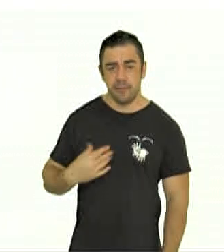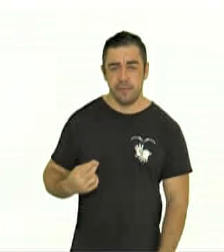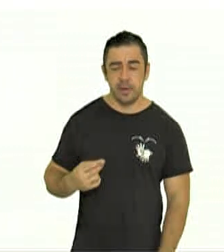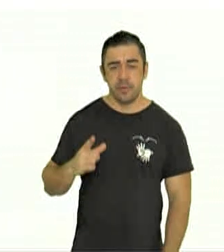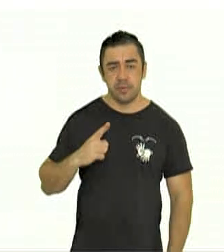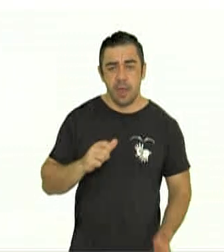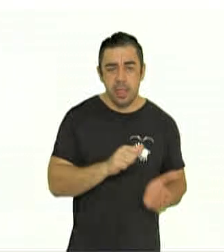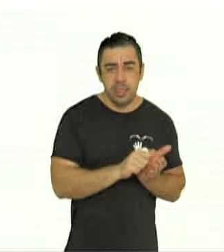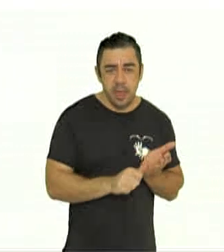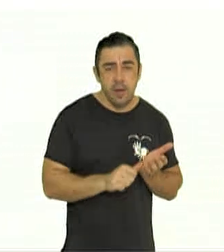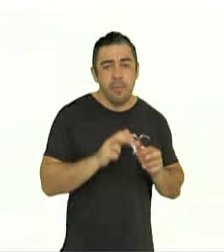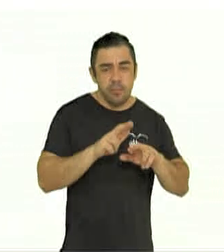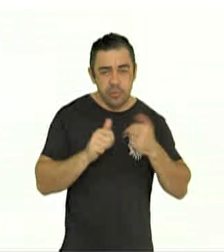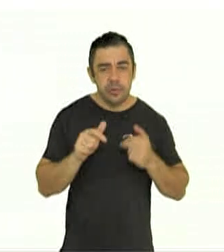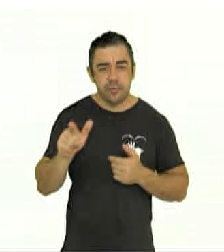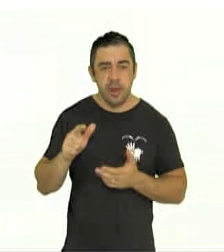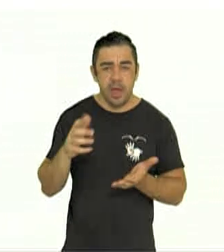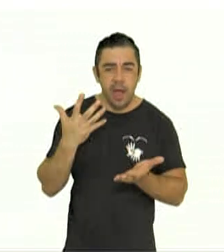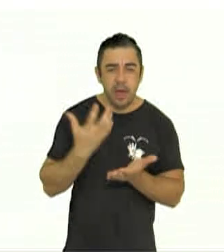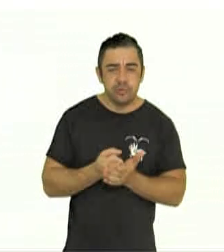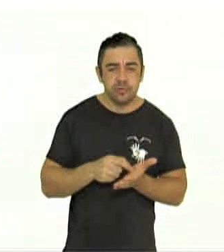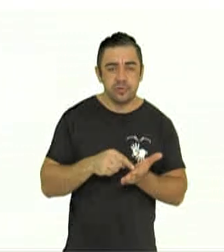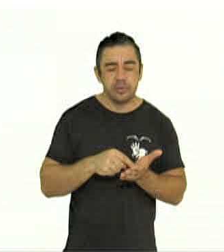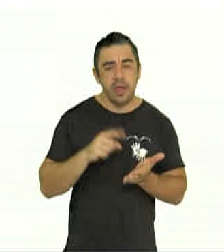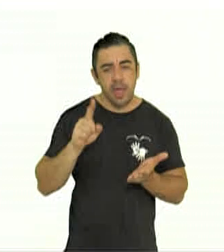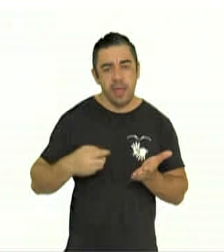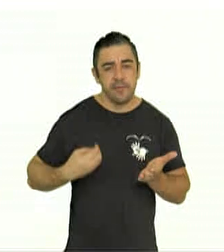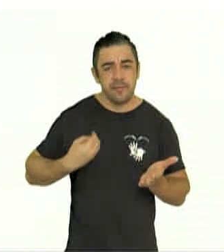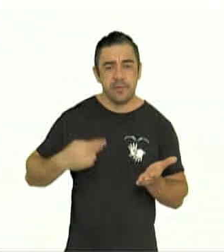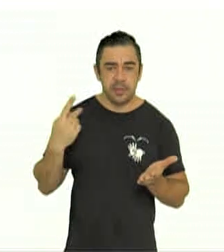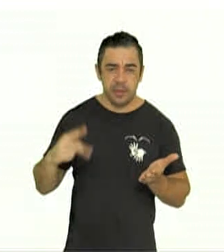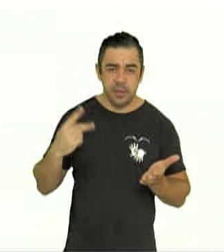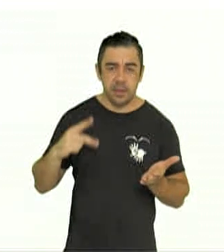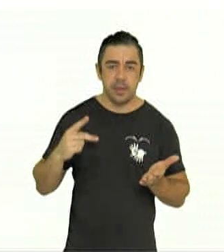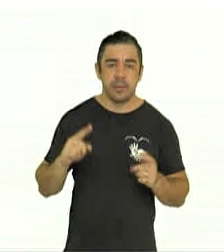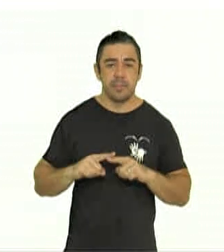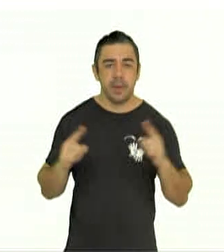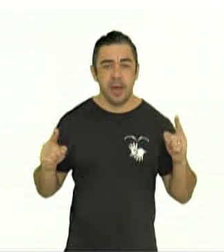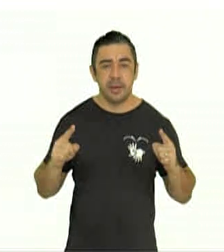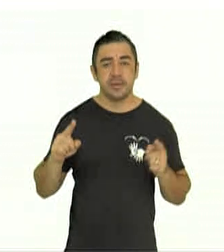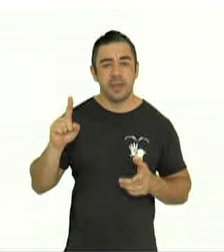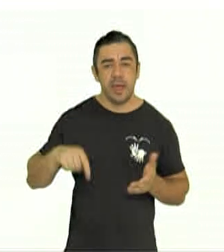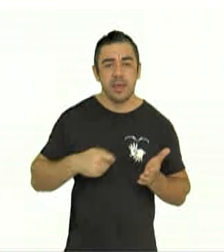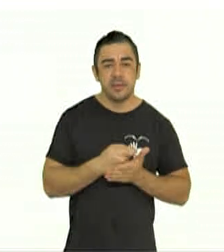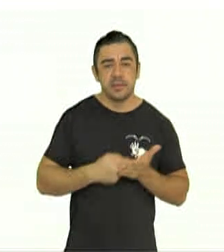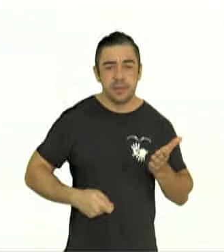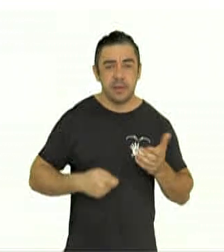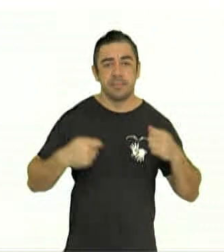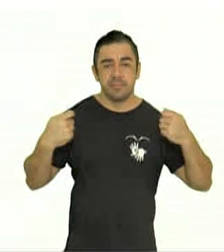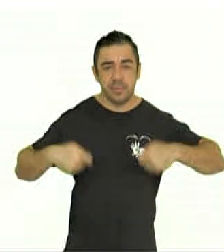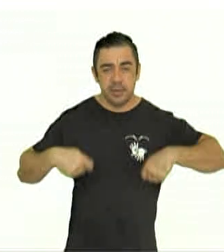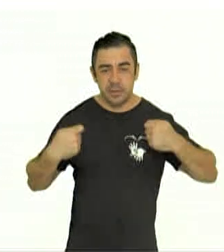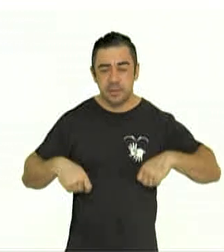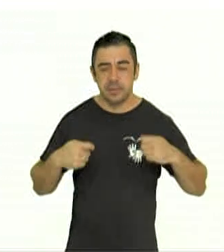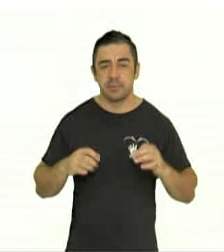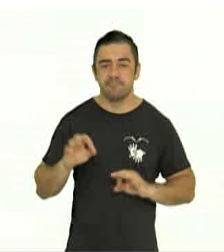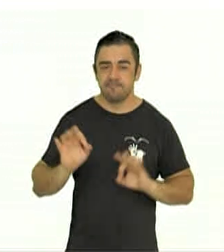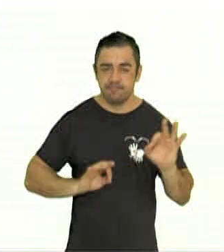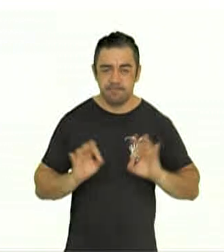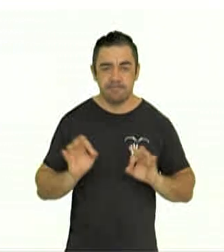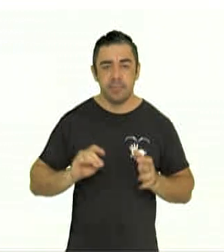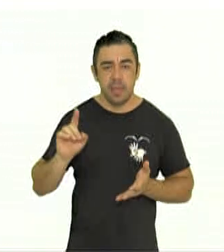e que são os fatos da sua vida que são retratados na narrativa. No entanto, a escrita precisa e